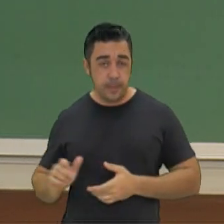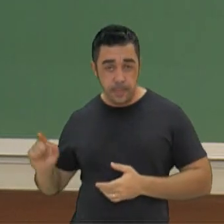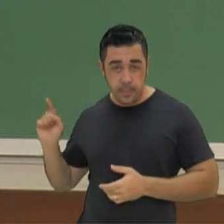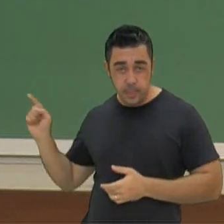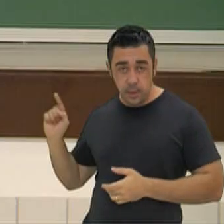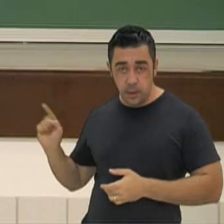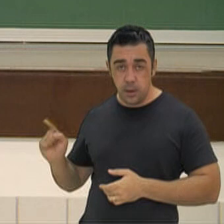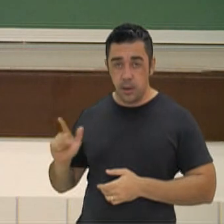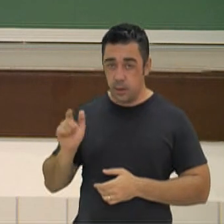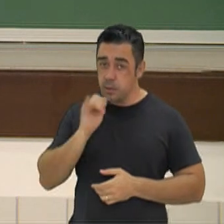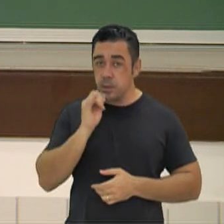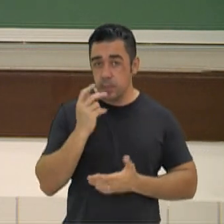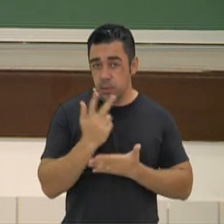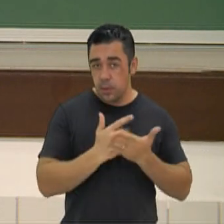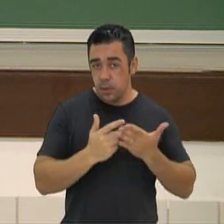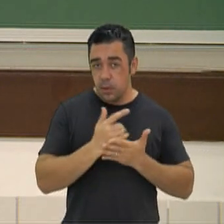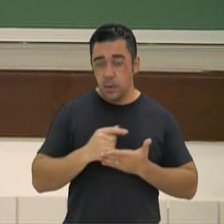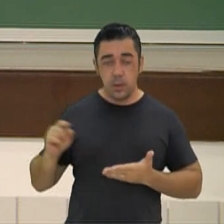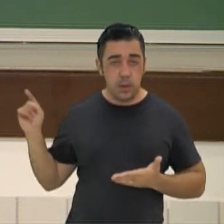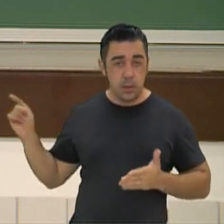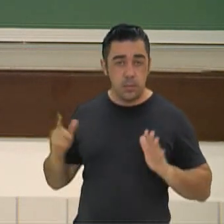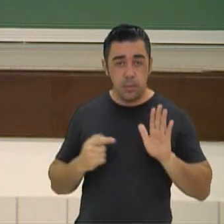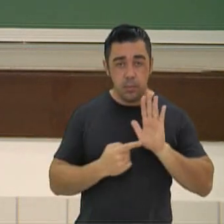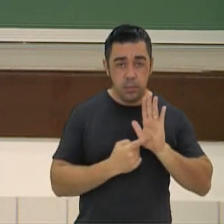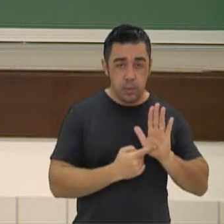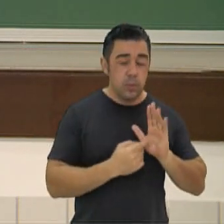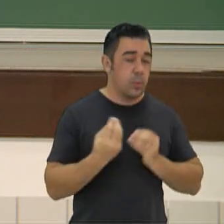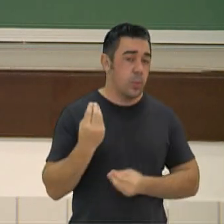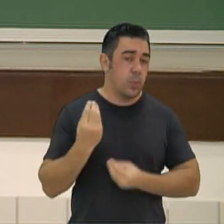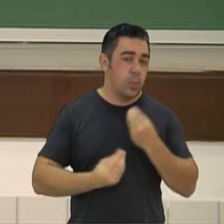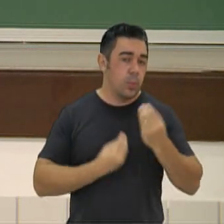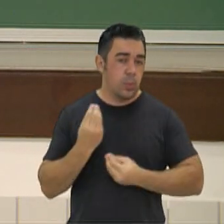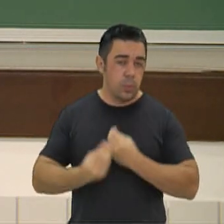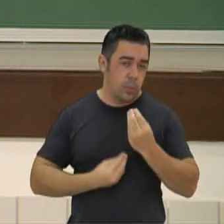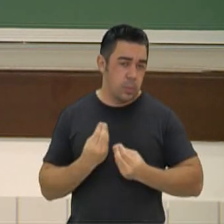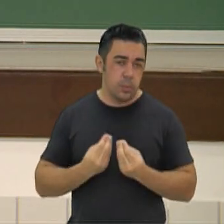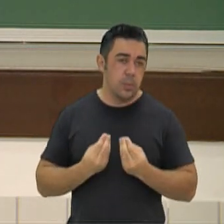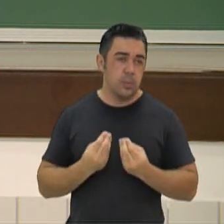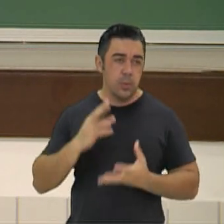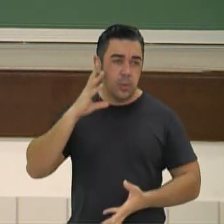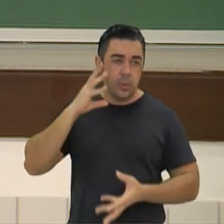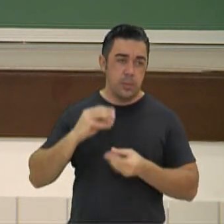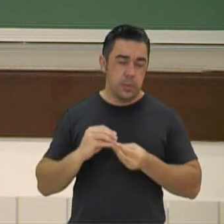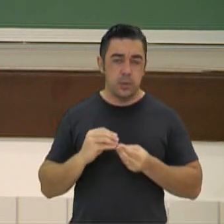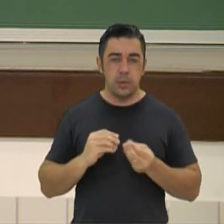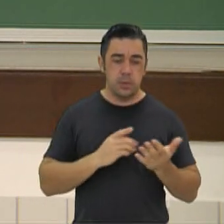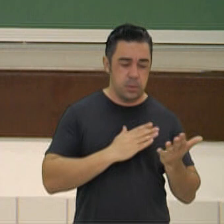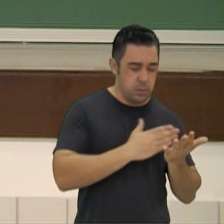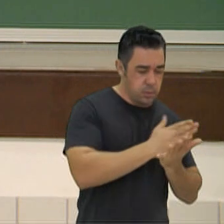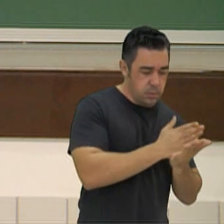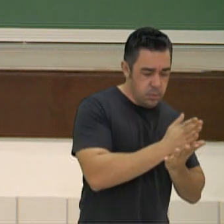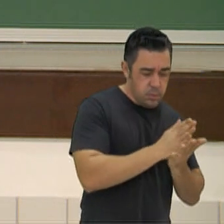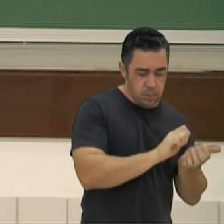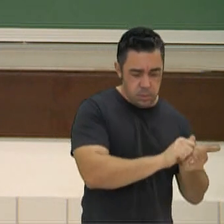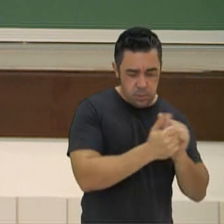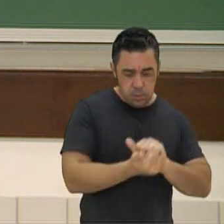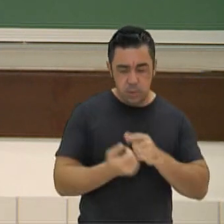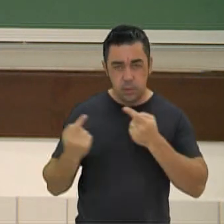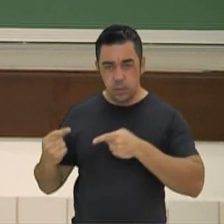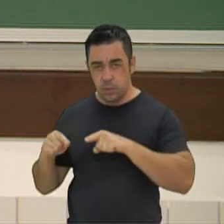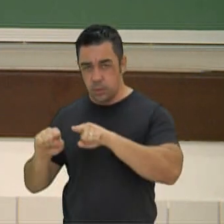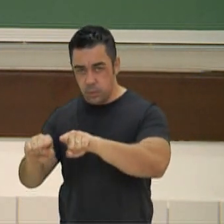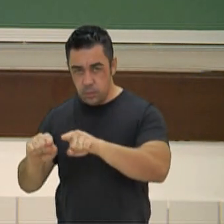aqui, essa tabela, esse desenho, essa figura, ele mostra bastante para a gente como entender irradiação e convergência